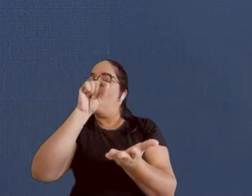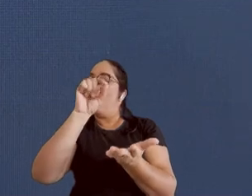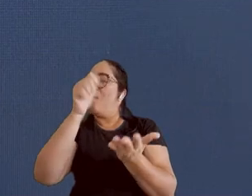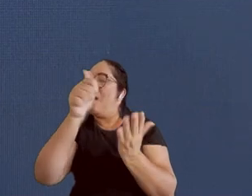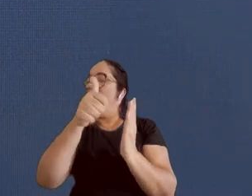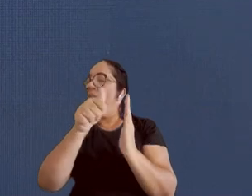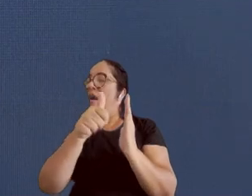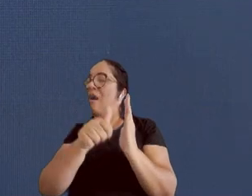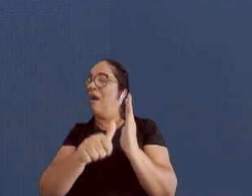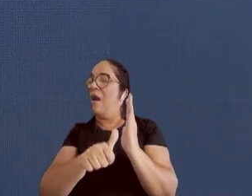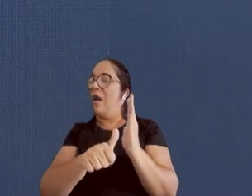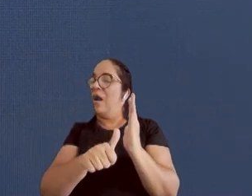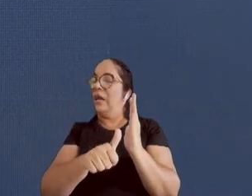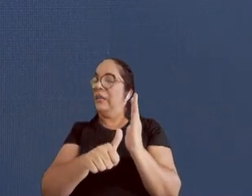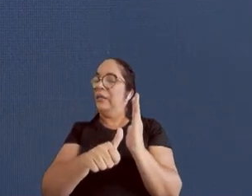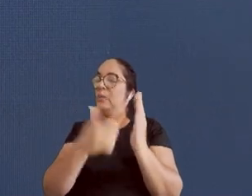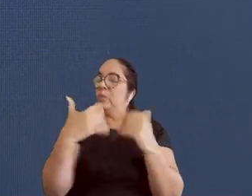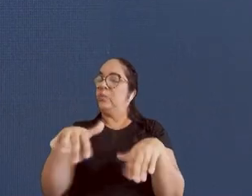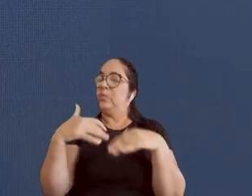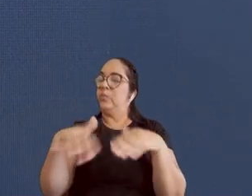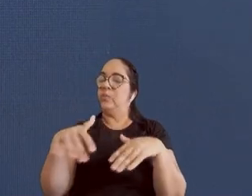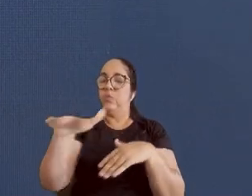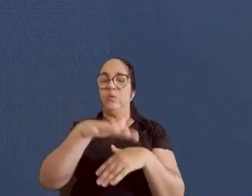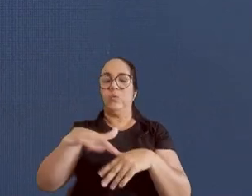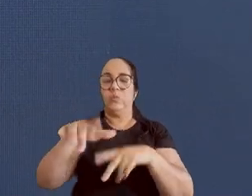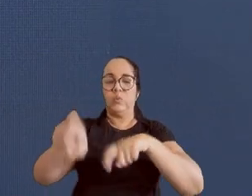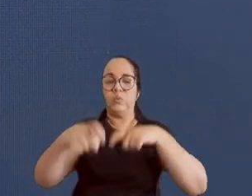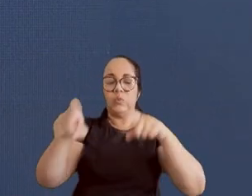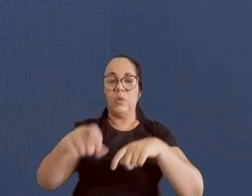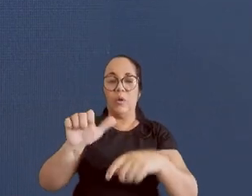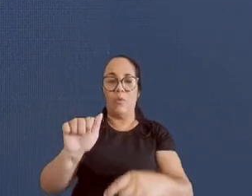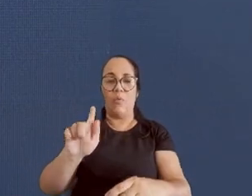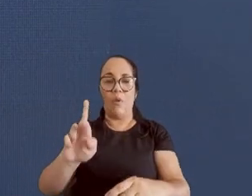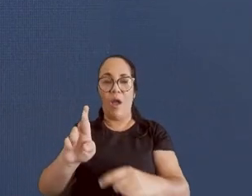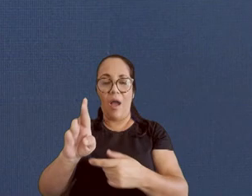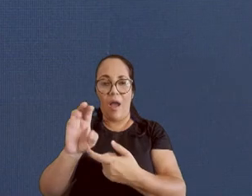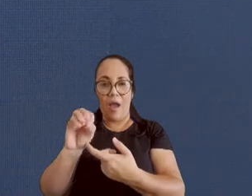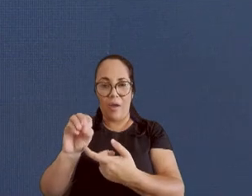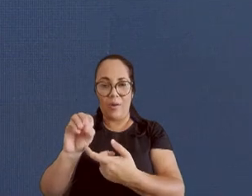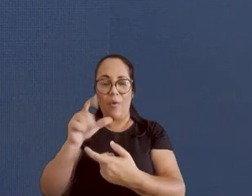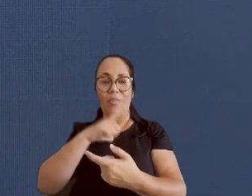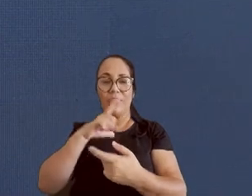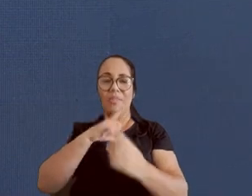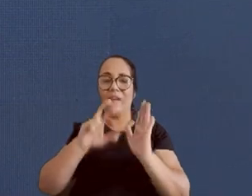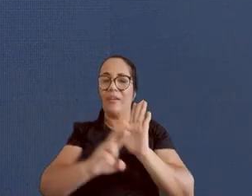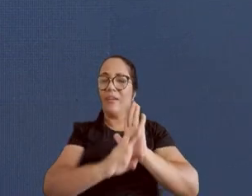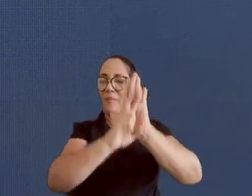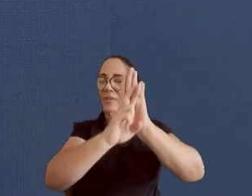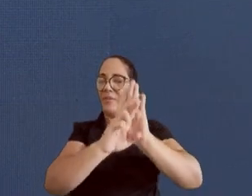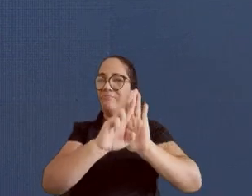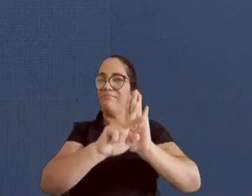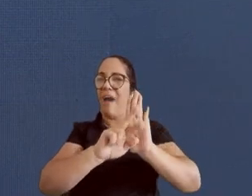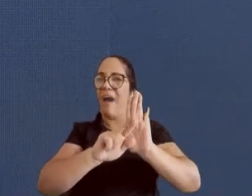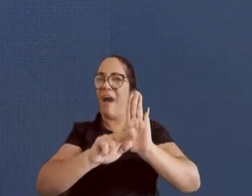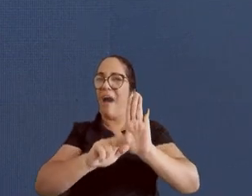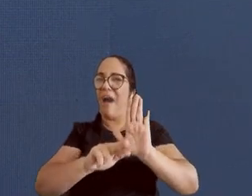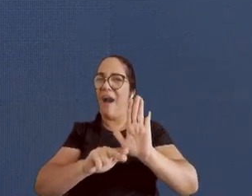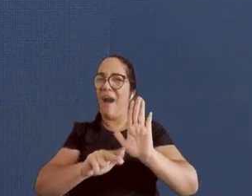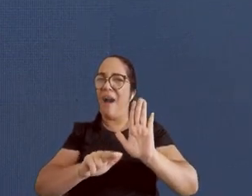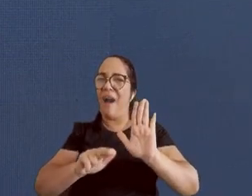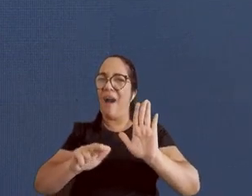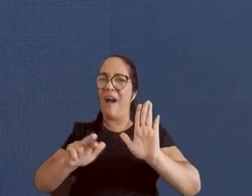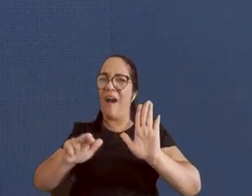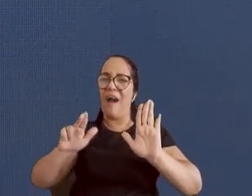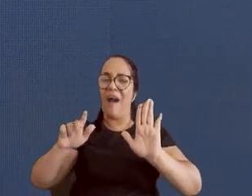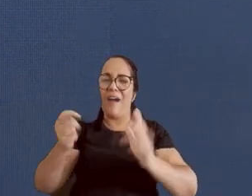o Agro é tão representativo já é tão representativo para o país ponto de vista de participação na economia né uma capacidade de geração de